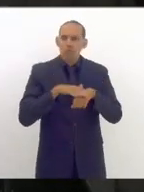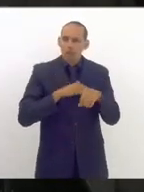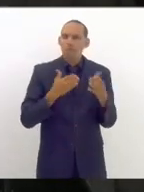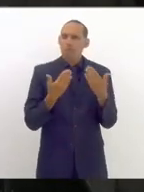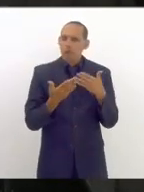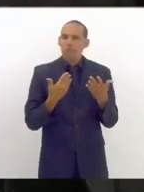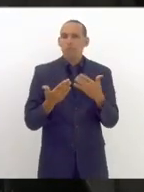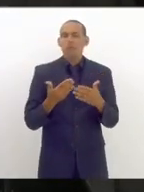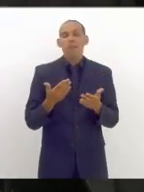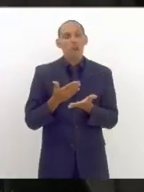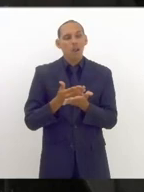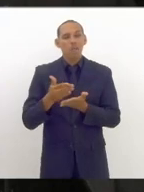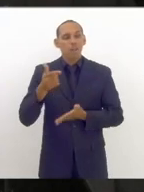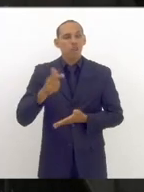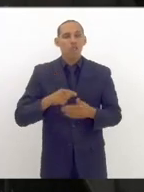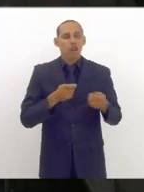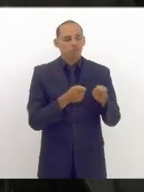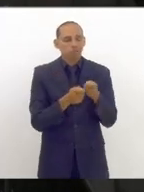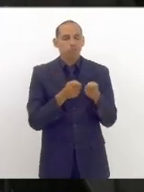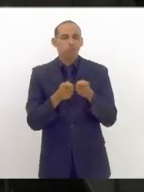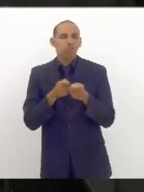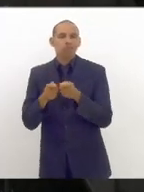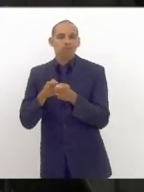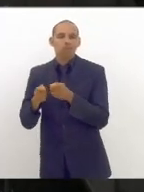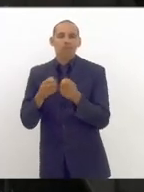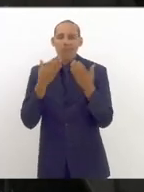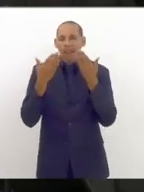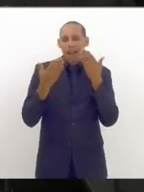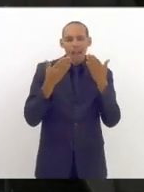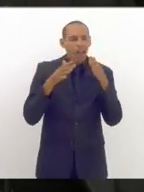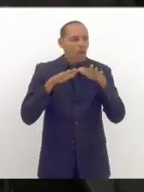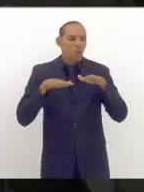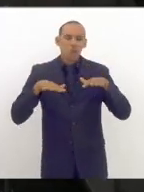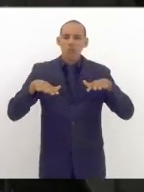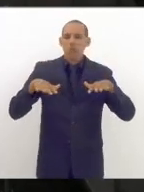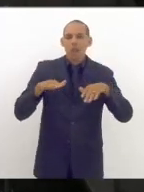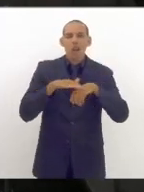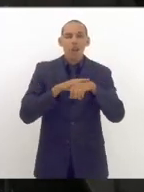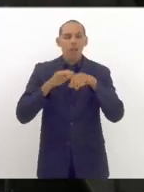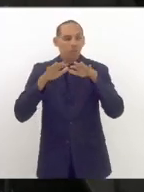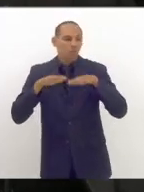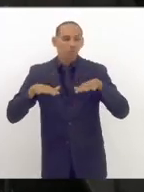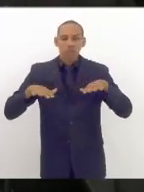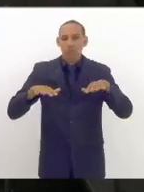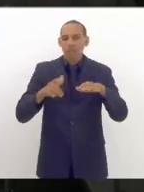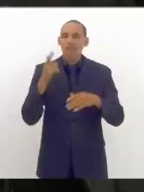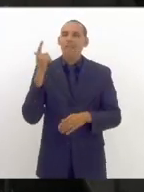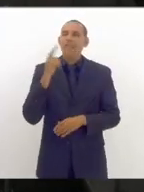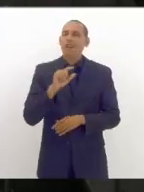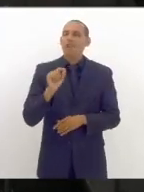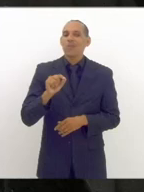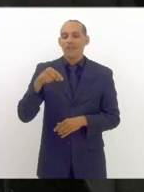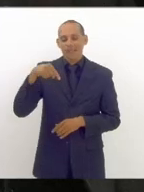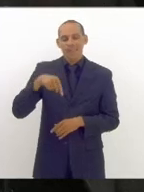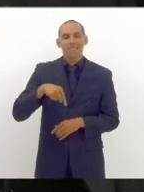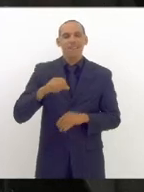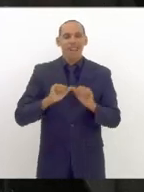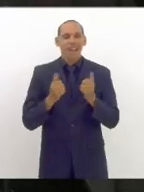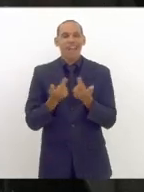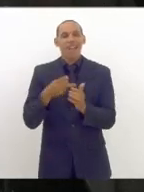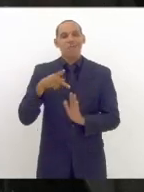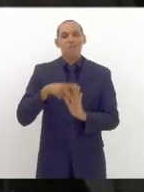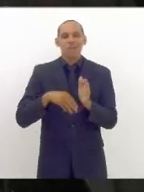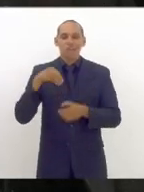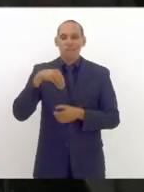abrimos, retomamos as mesas de negociação, atendemos a todos, conversamos com todo mundo e conseguimos colocar aqui na Assembleia esse